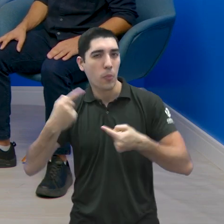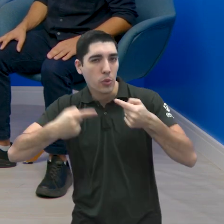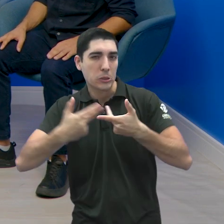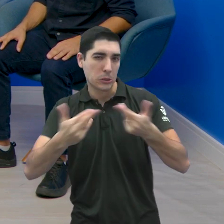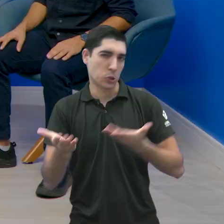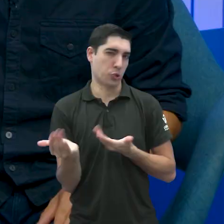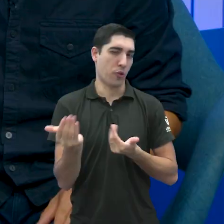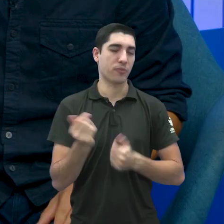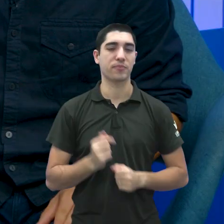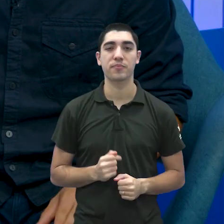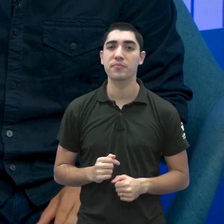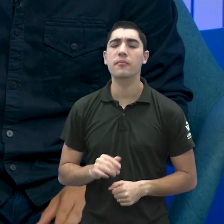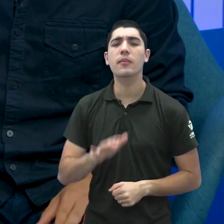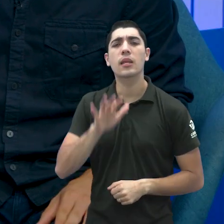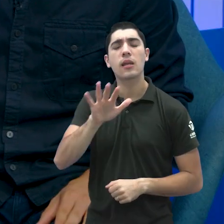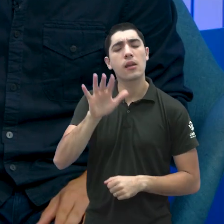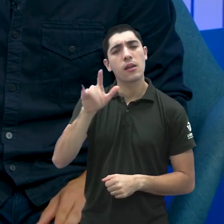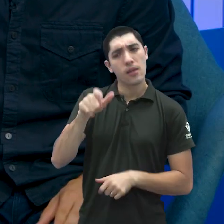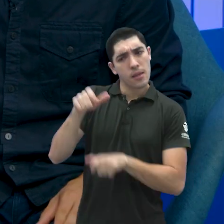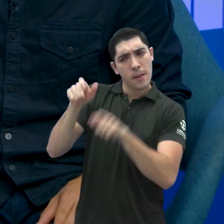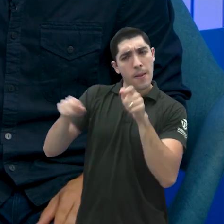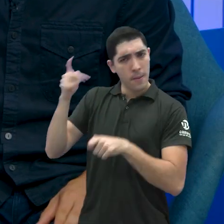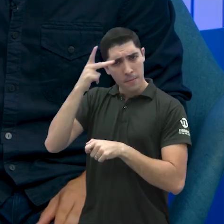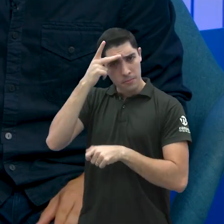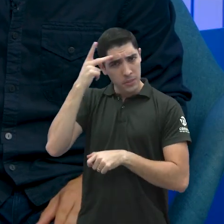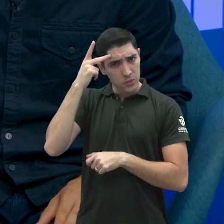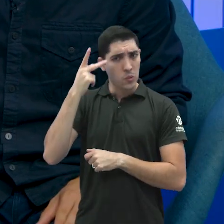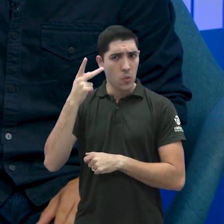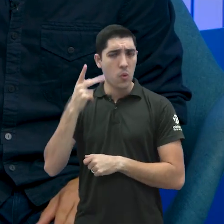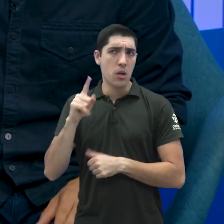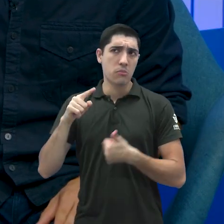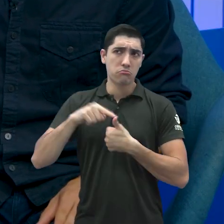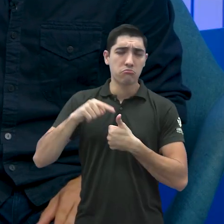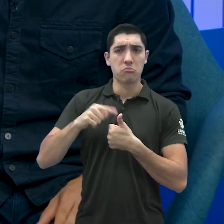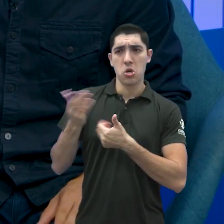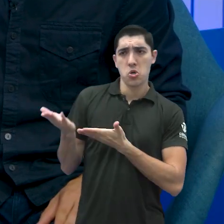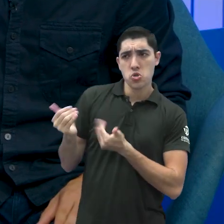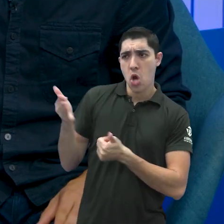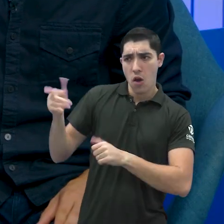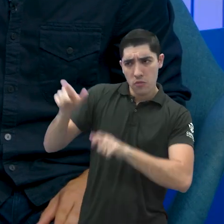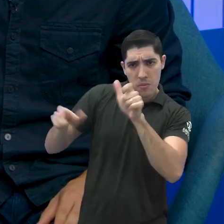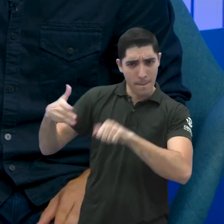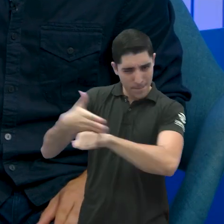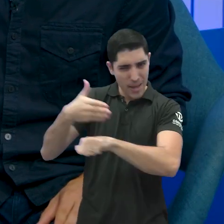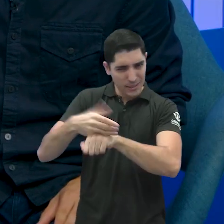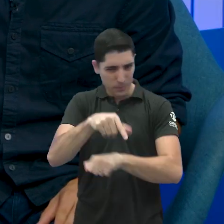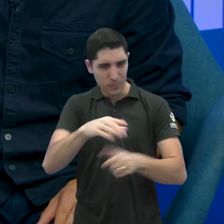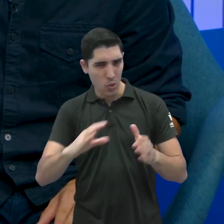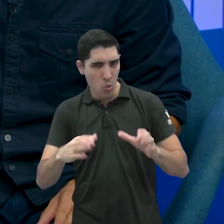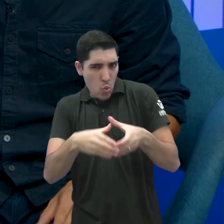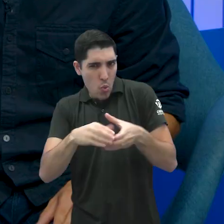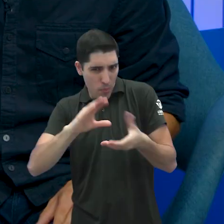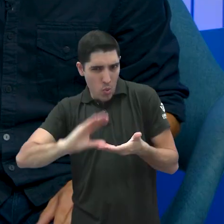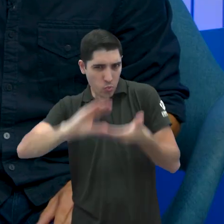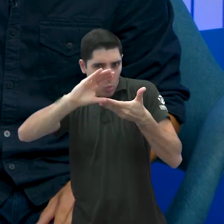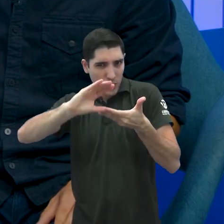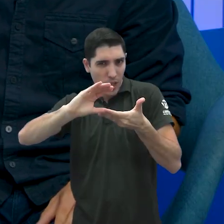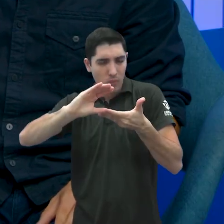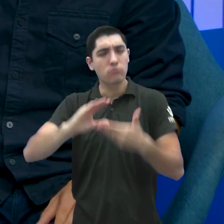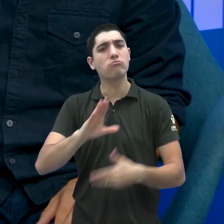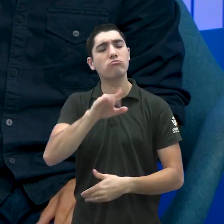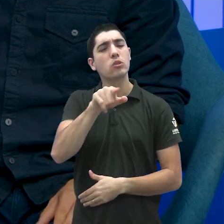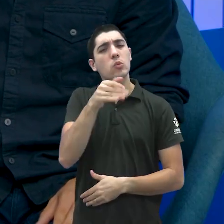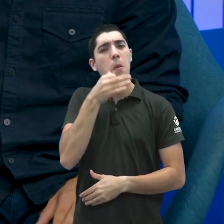pessoas que contribuem com o Conselho, os jovens que contribuem com o Conselho, você vê hoje que eles